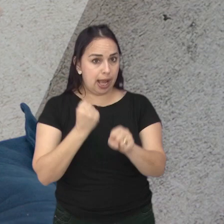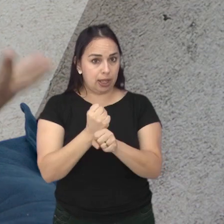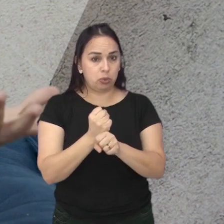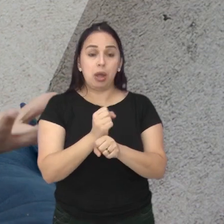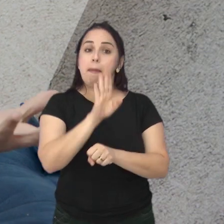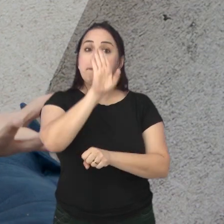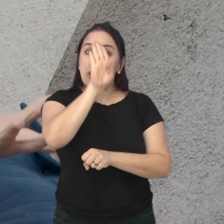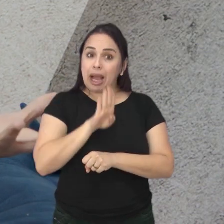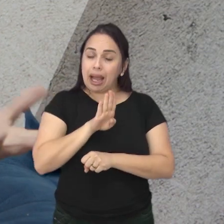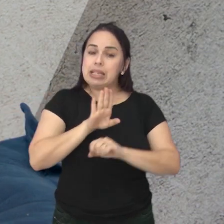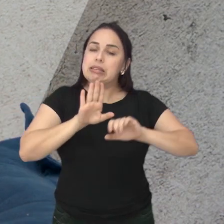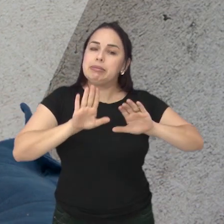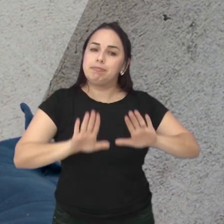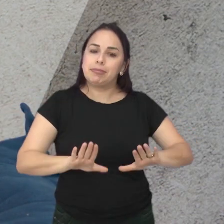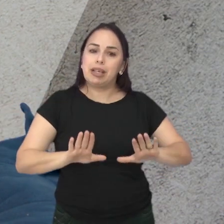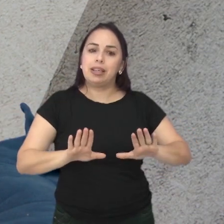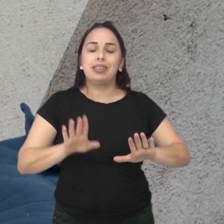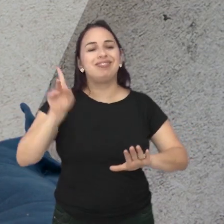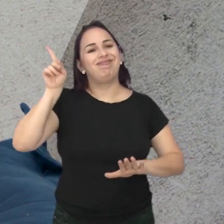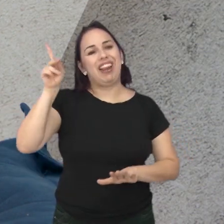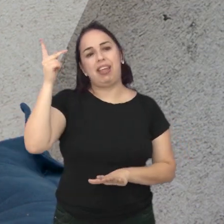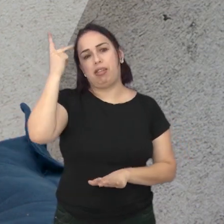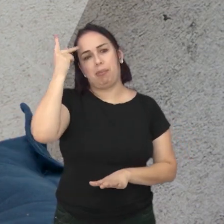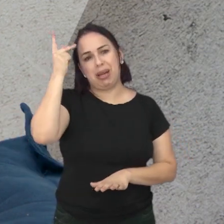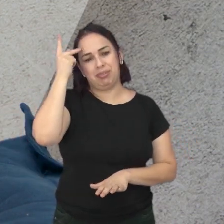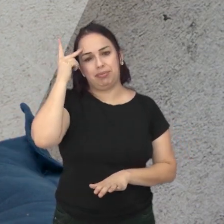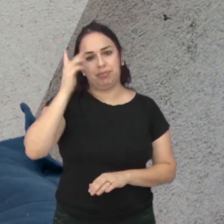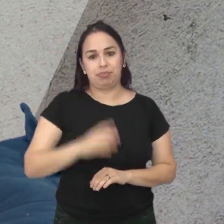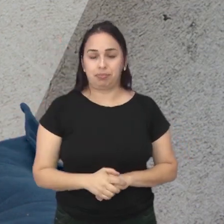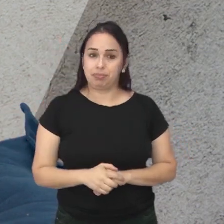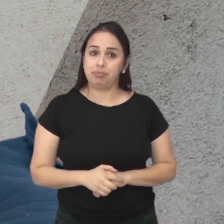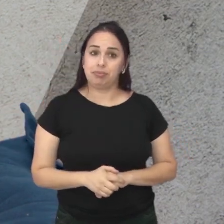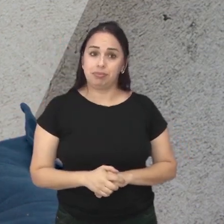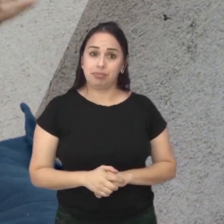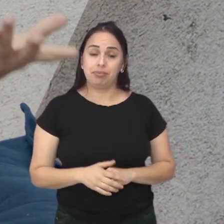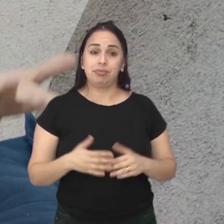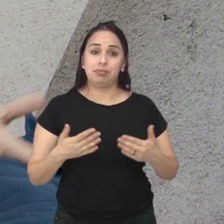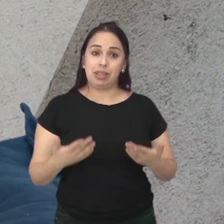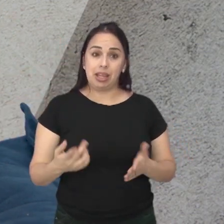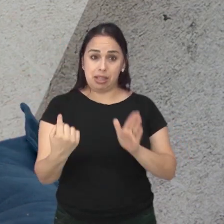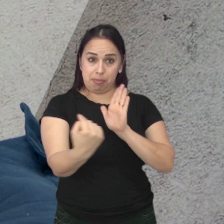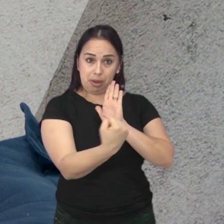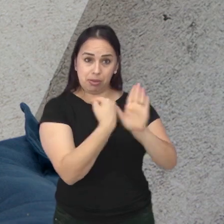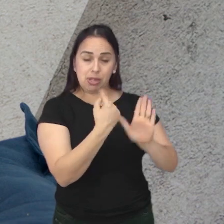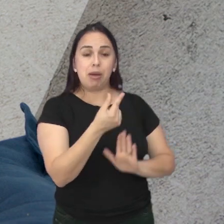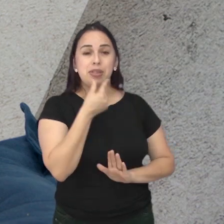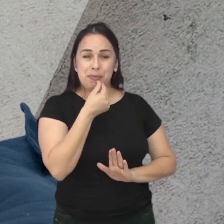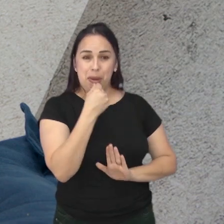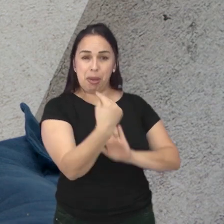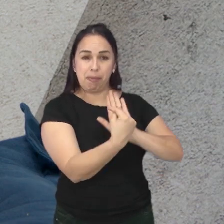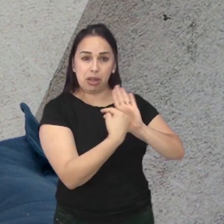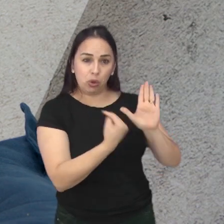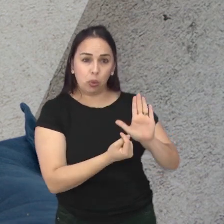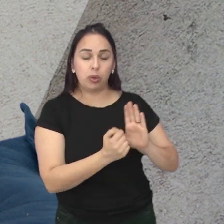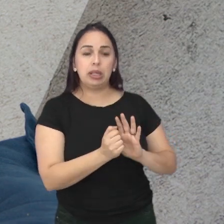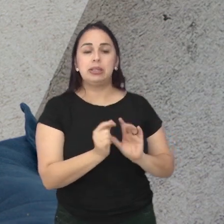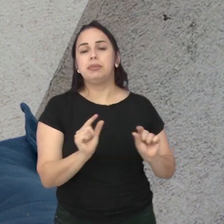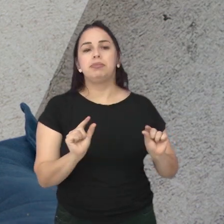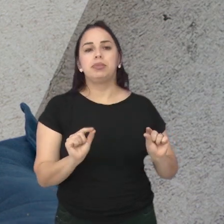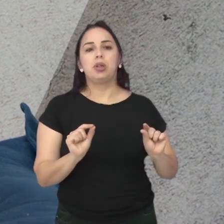anos, é um curso gratuito, mas que está lá em São Paulo. Aí a gente pode entrar um pouquinho na pergunta que o Samuel fez,